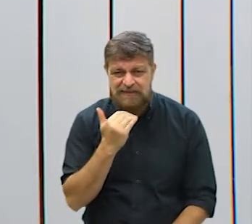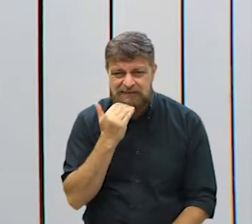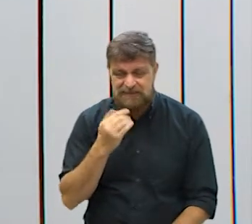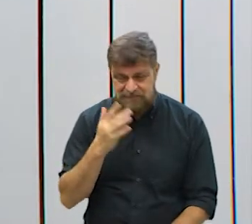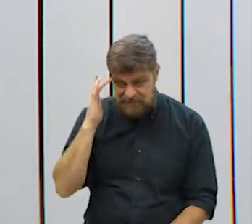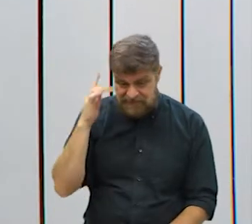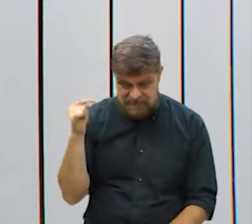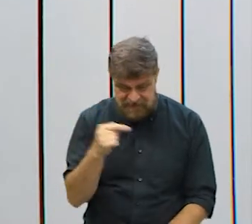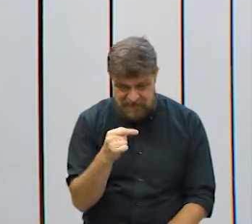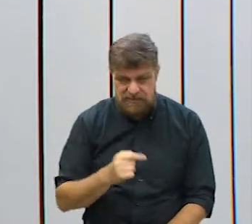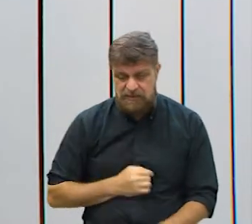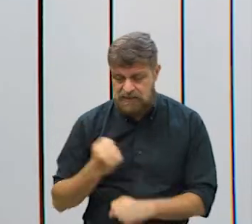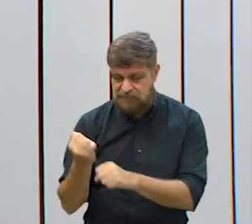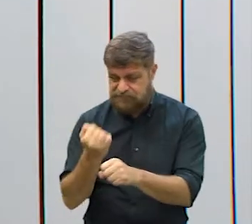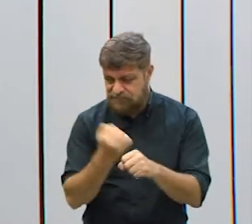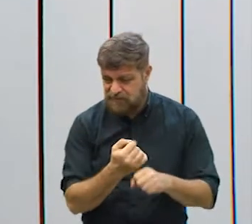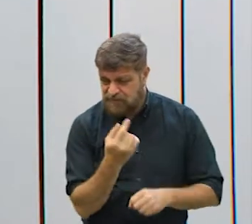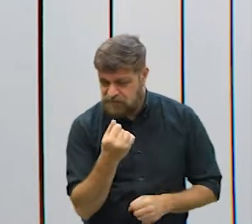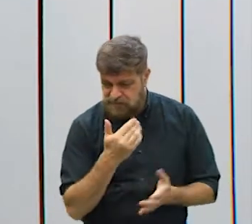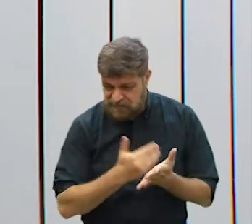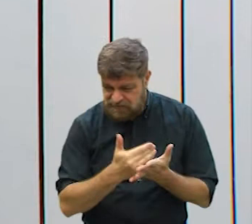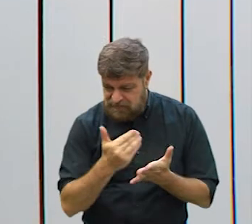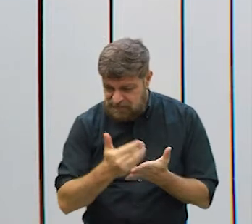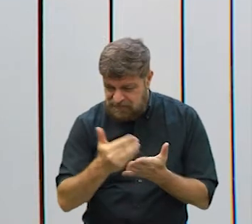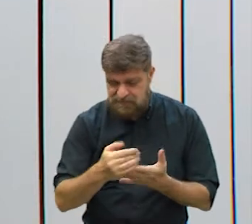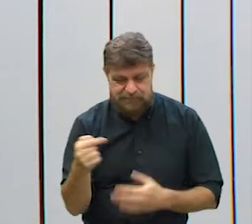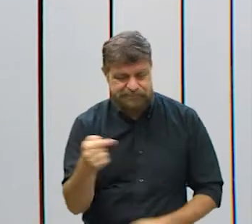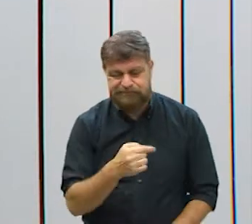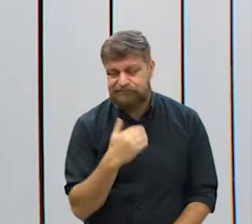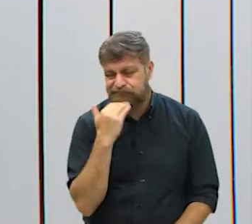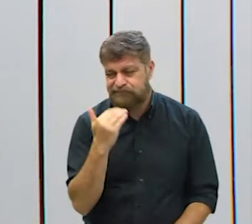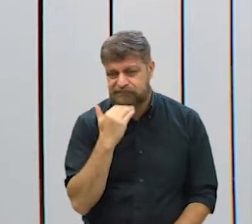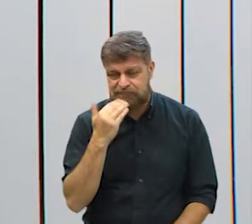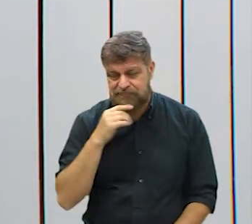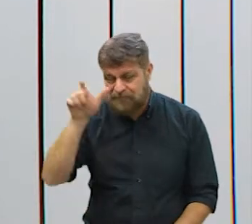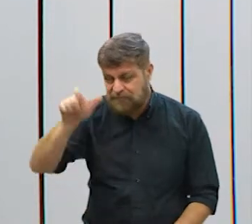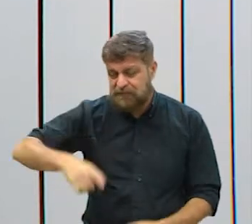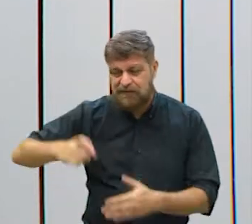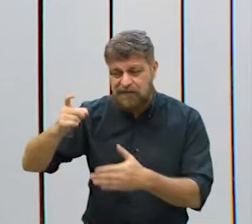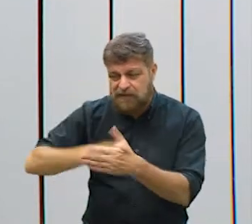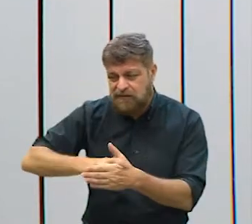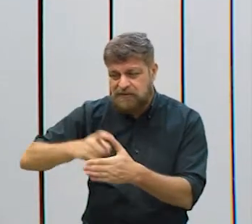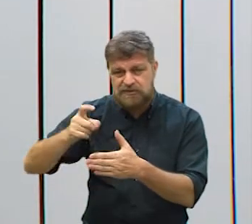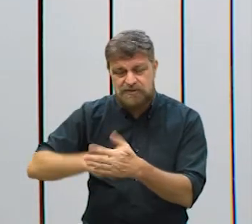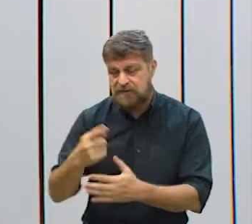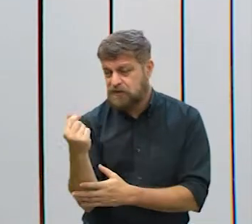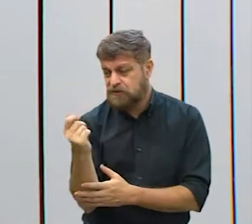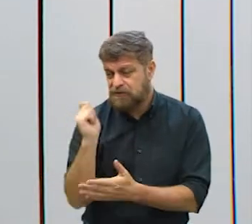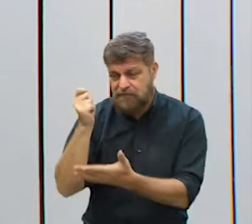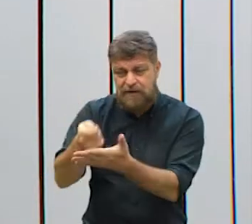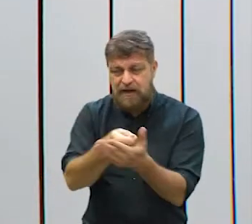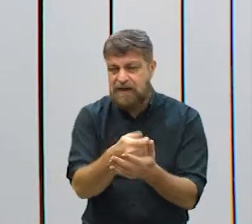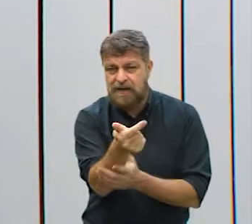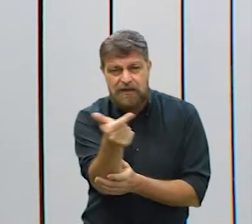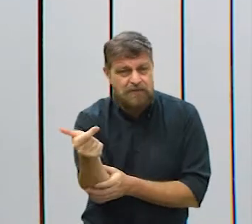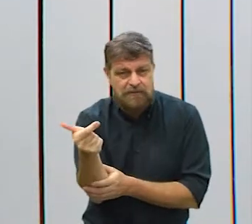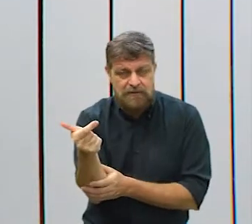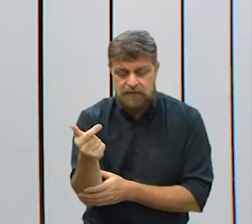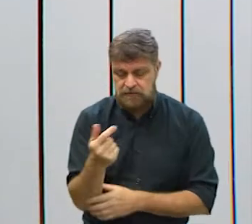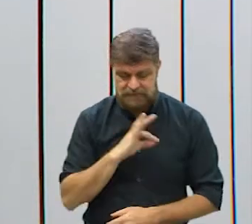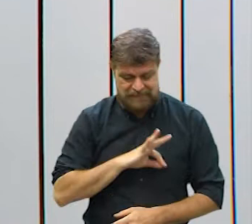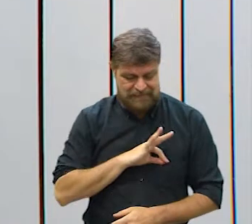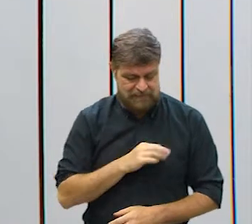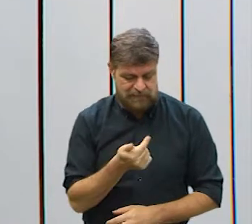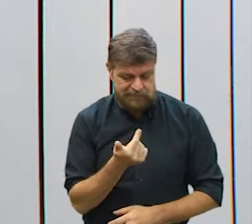vai financiar, a construtora ali vai financiar? Também não. Então ele não consegue sair dessa situação, ele não tem condição de endividamento, não tem